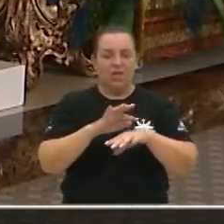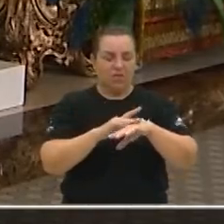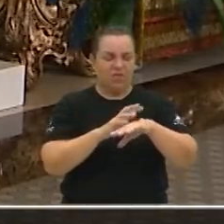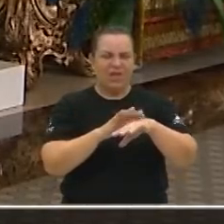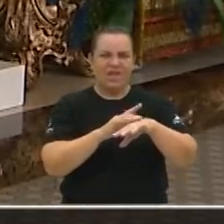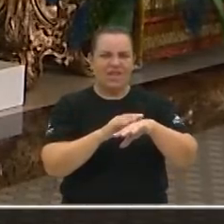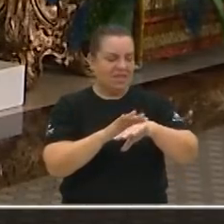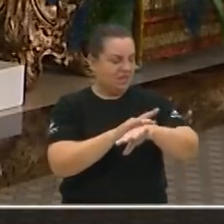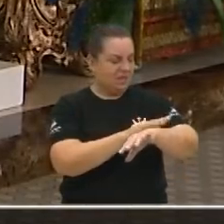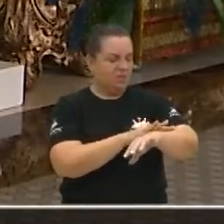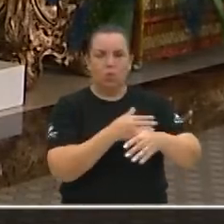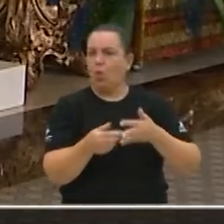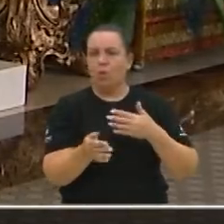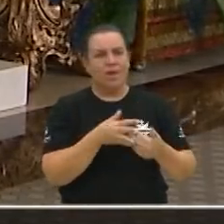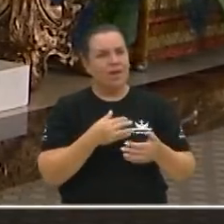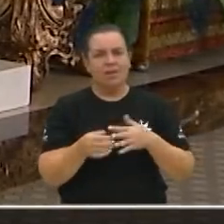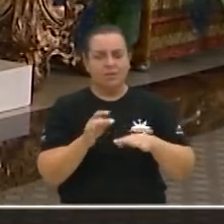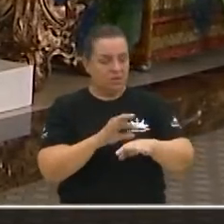expostas